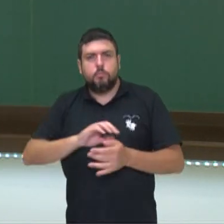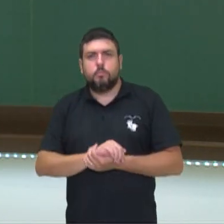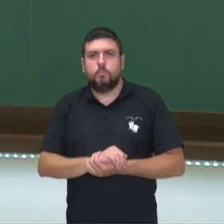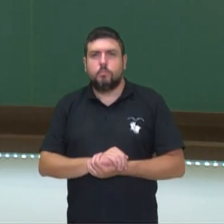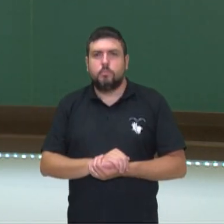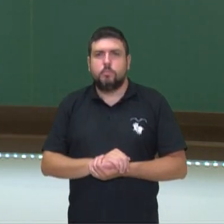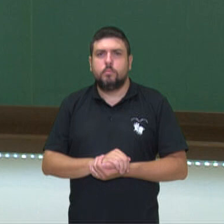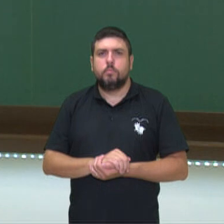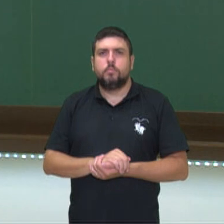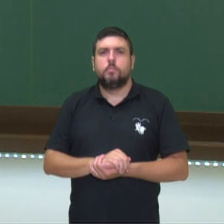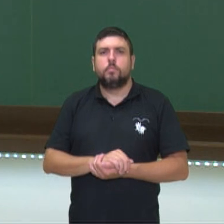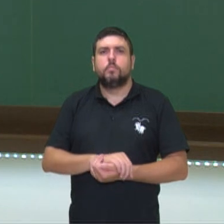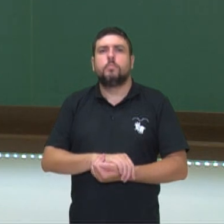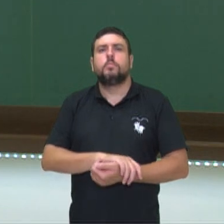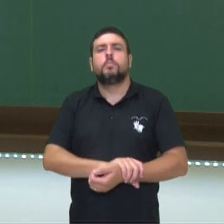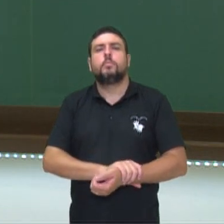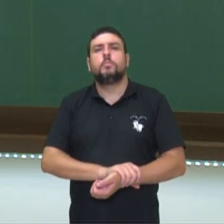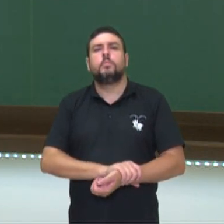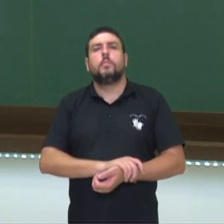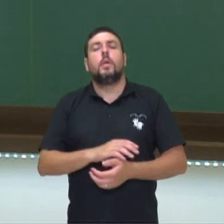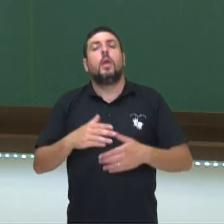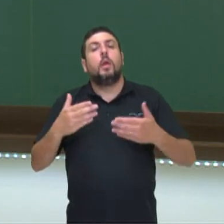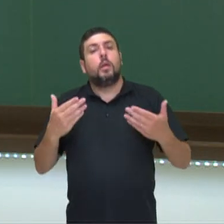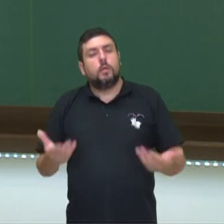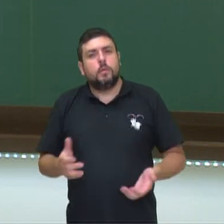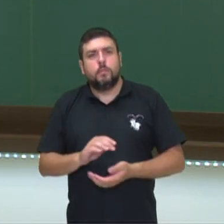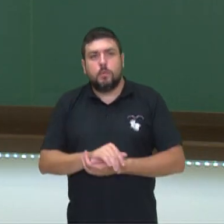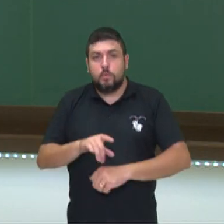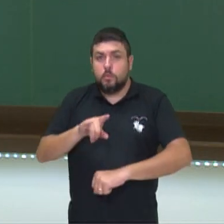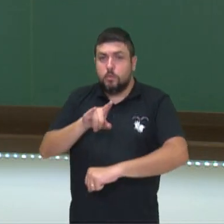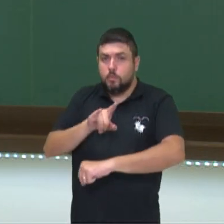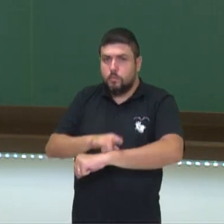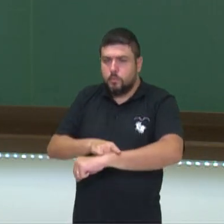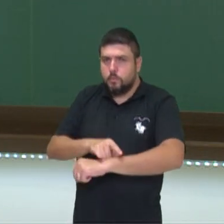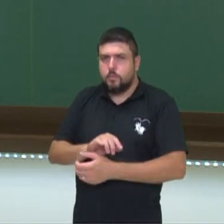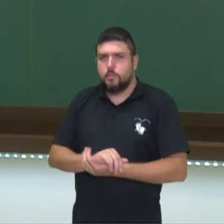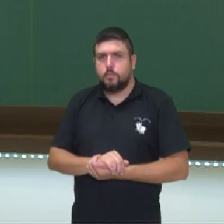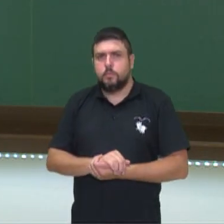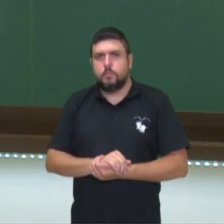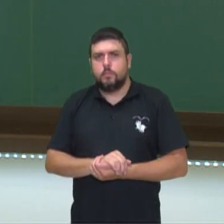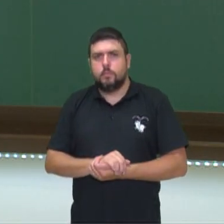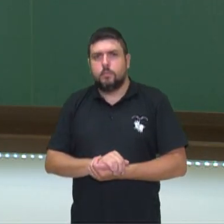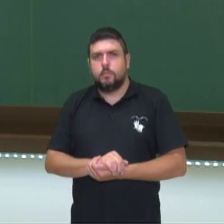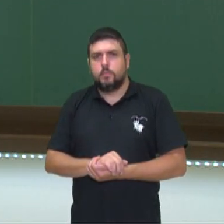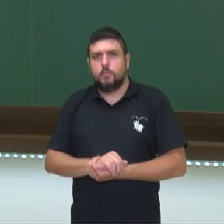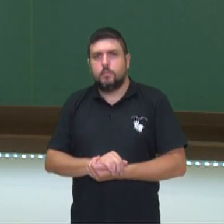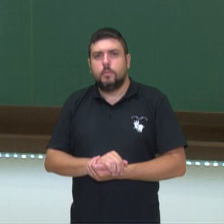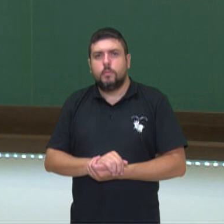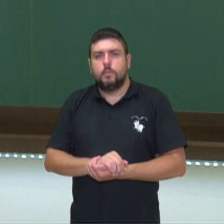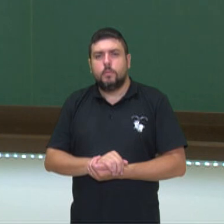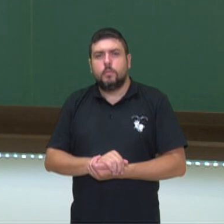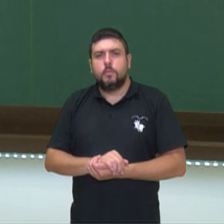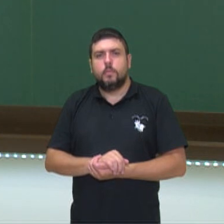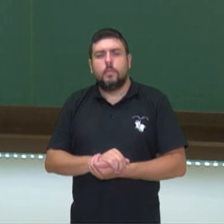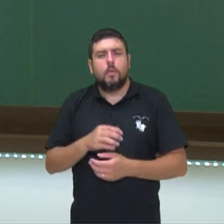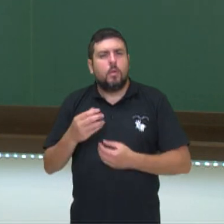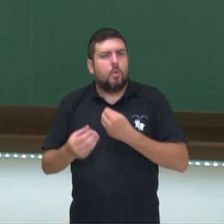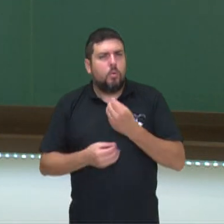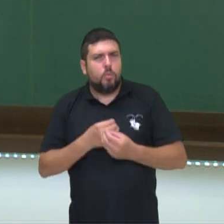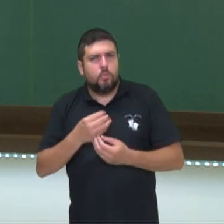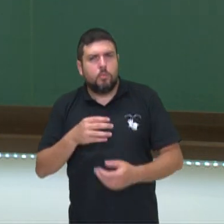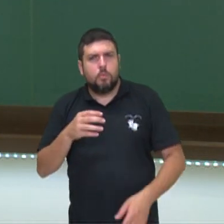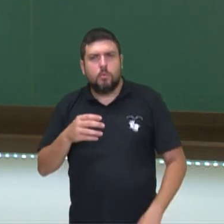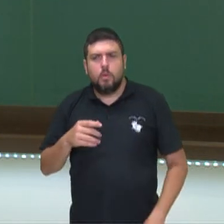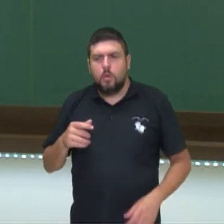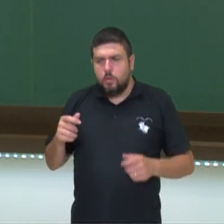usar máscara. Boa! No banheiro, professora, tá certo, a gente consegue lá um quarto, a